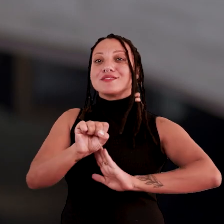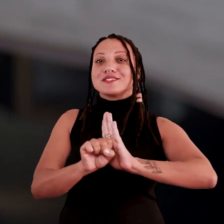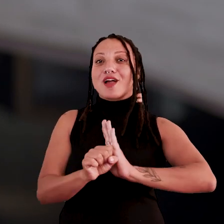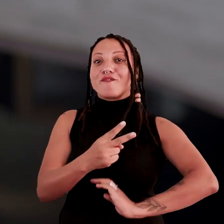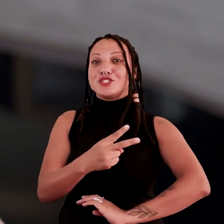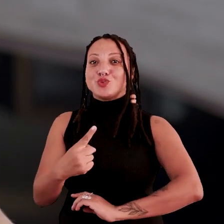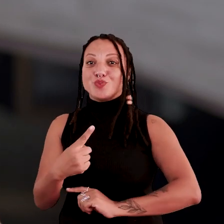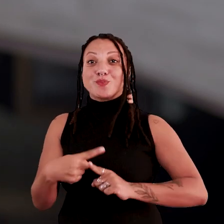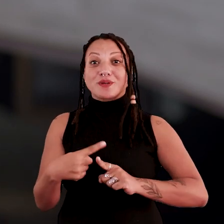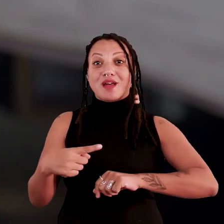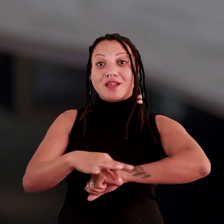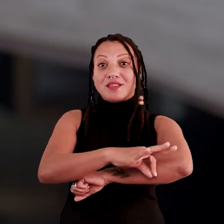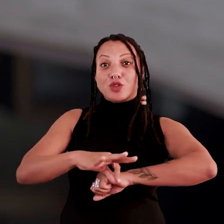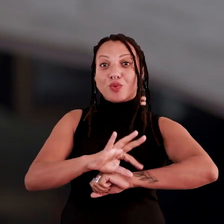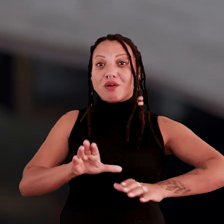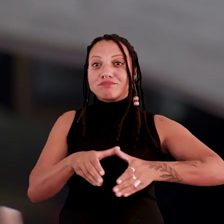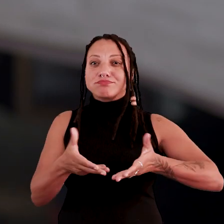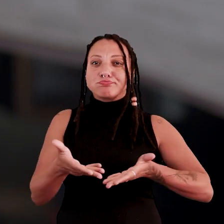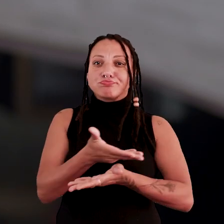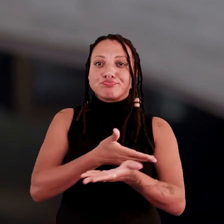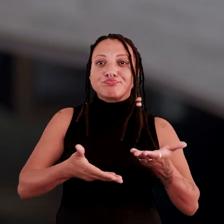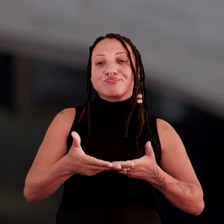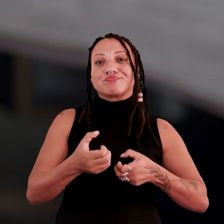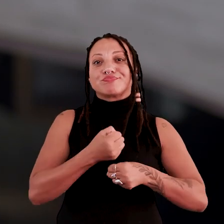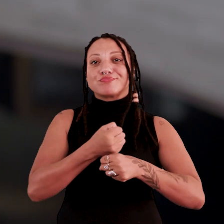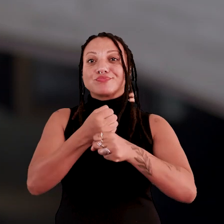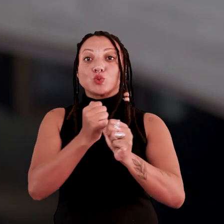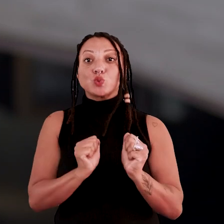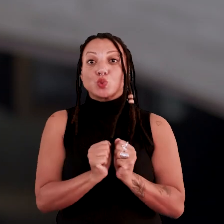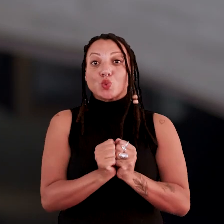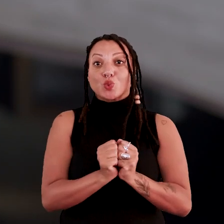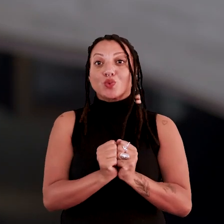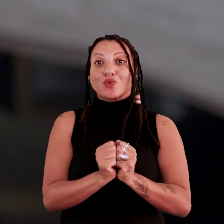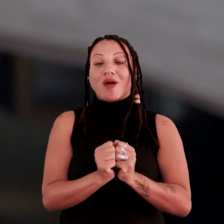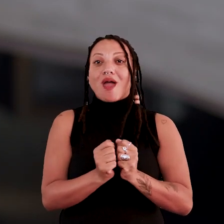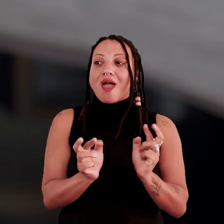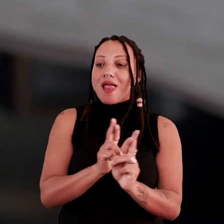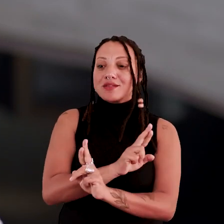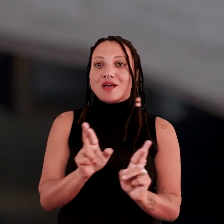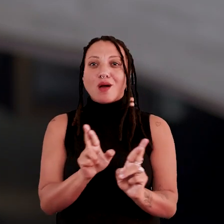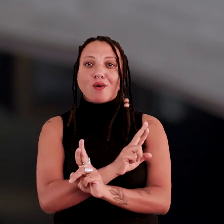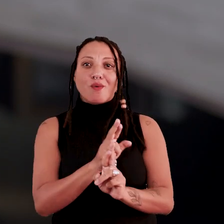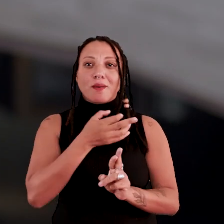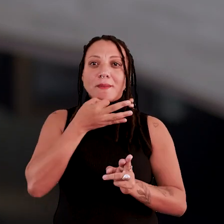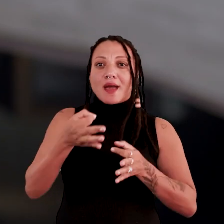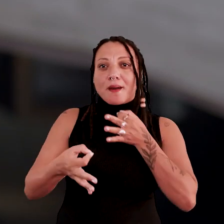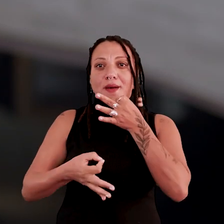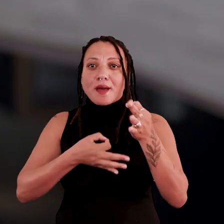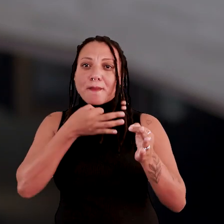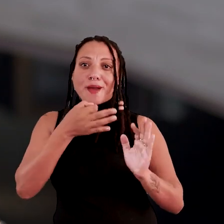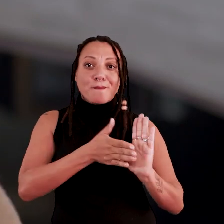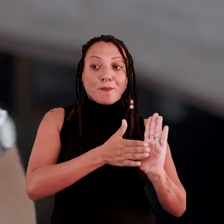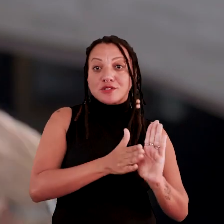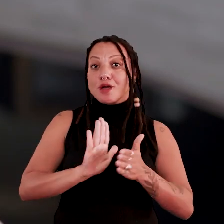mais horizontal em suas relações, né? Onde todo mundo um pouco participa, o serralheiro, o